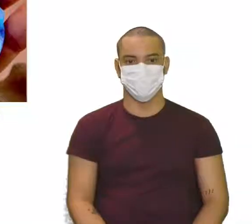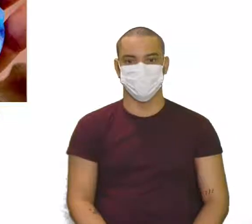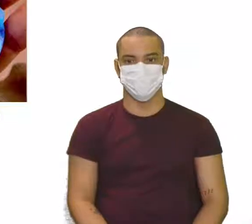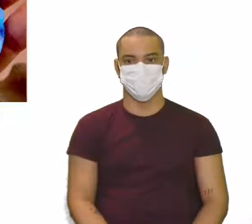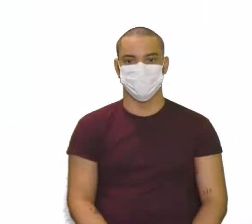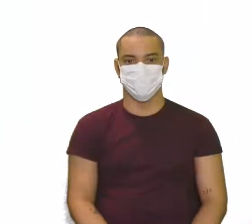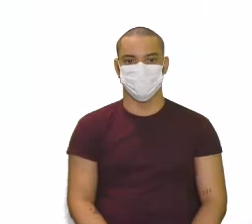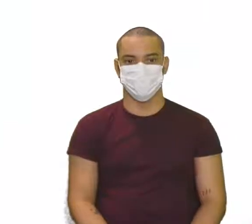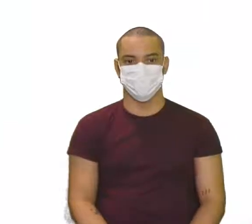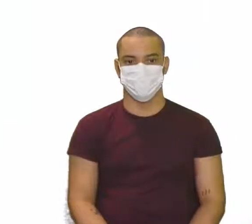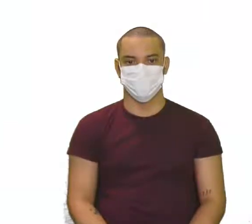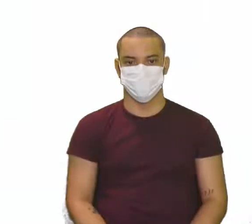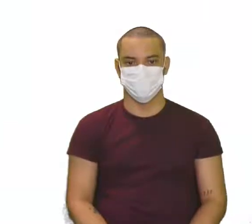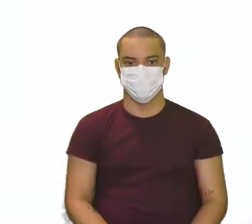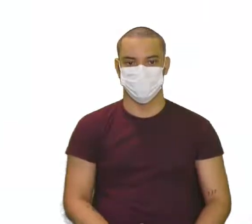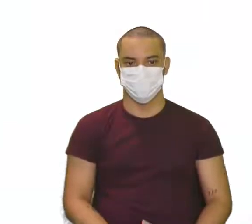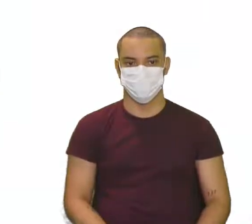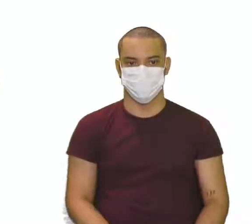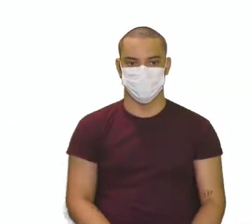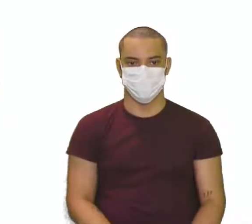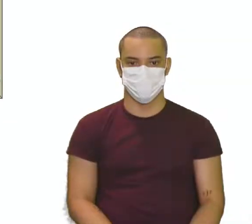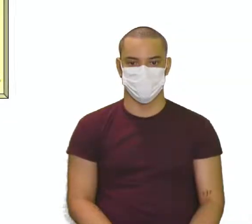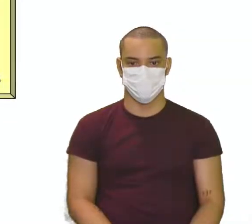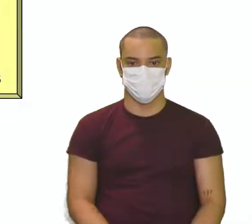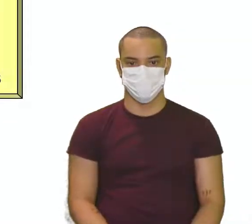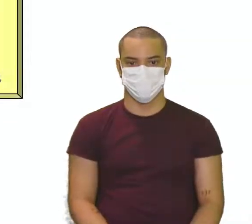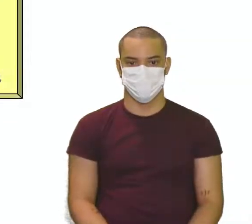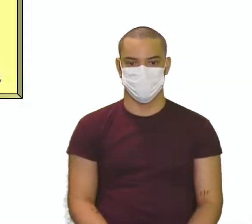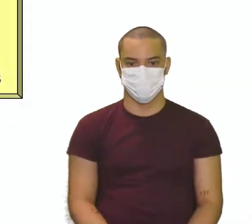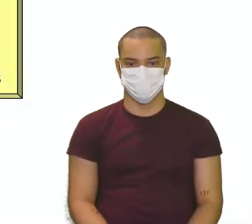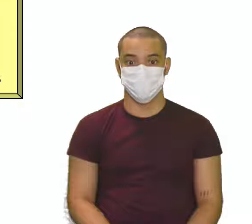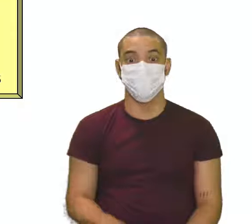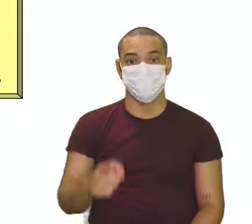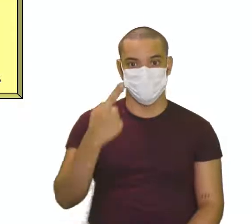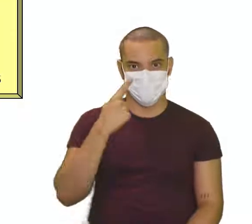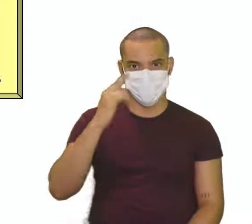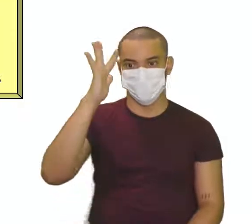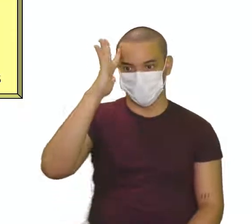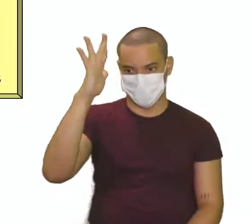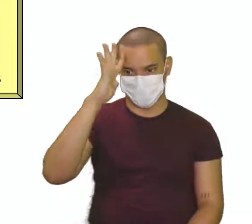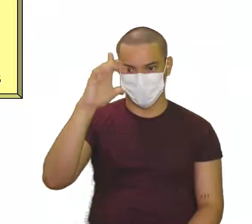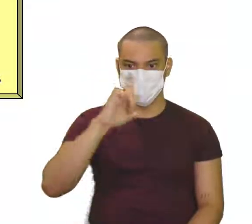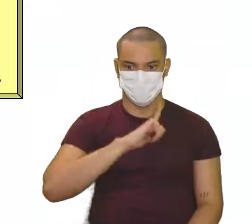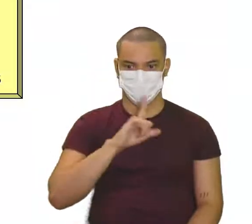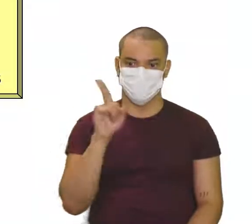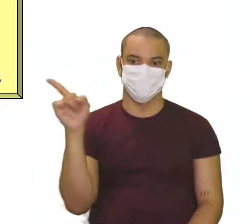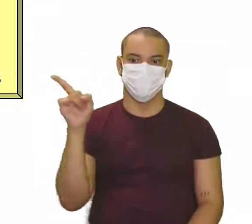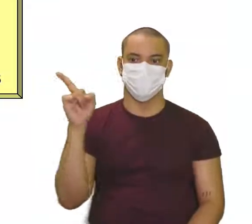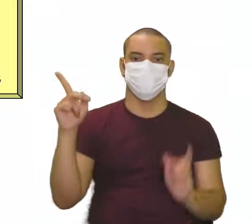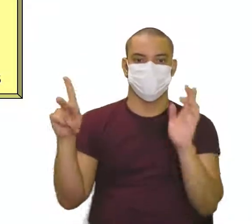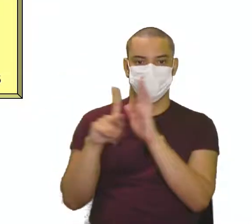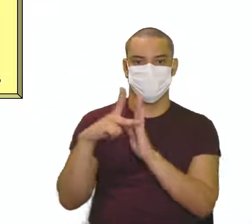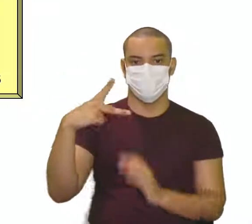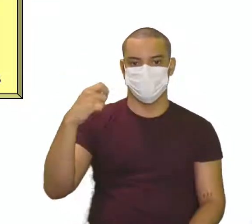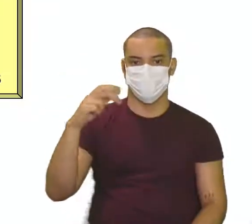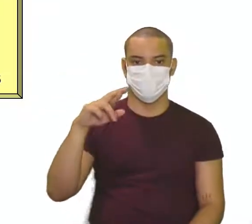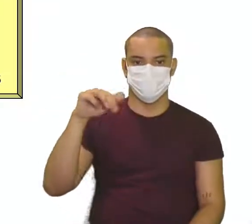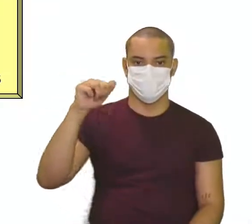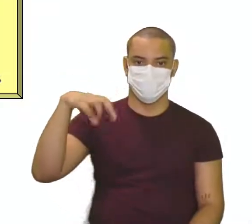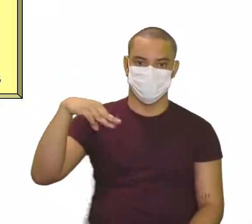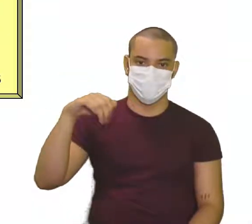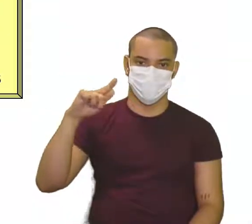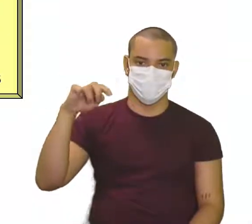exemplificar, olha só, tá aqui. Então, imagina que a gente tem uma substância aí, ó, paramagnética, e tá aqui os